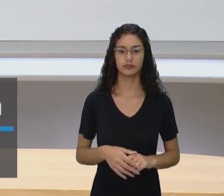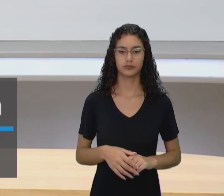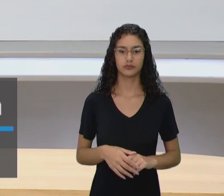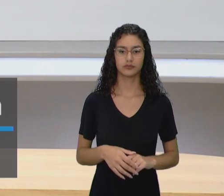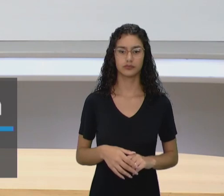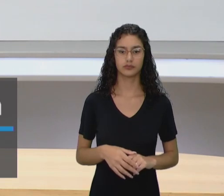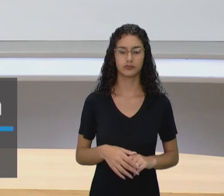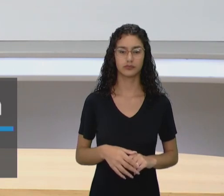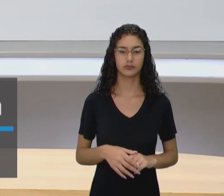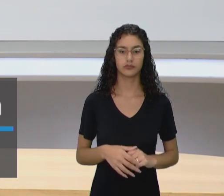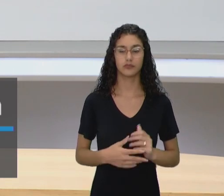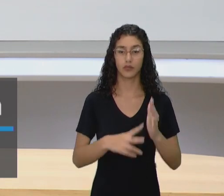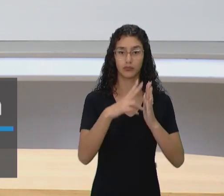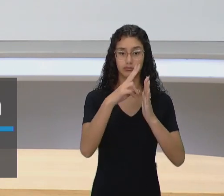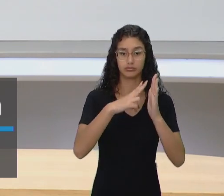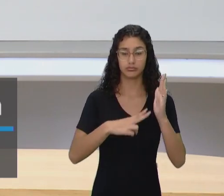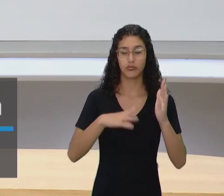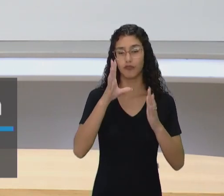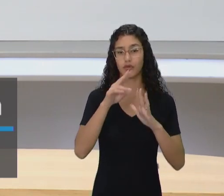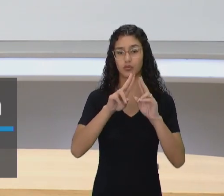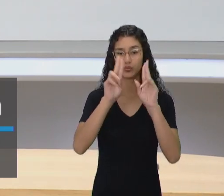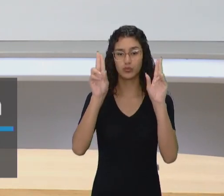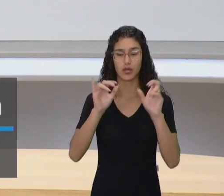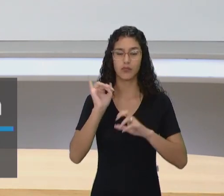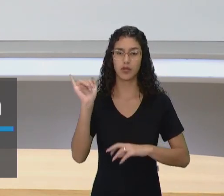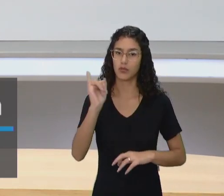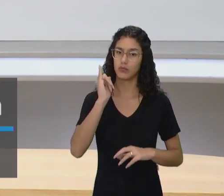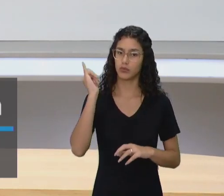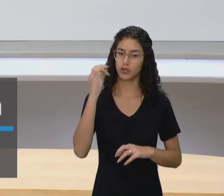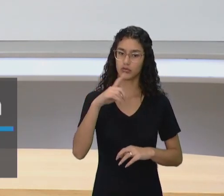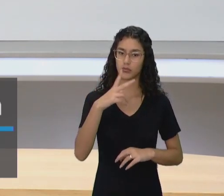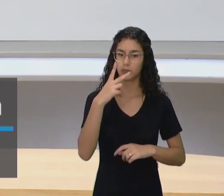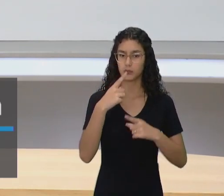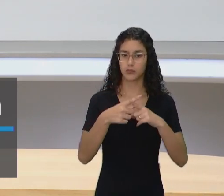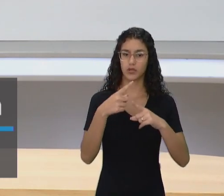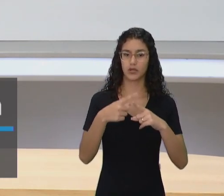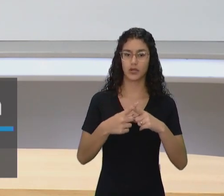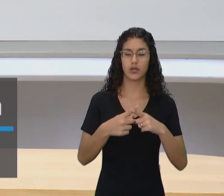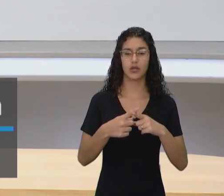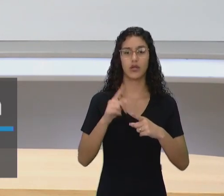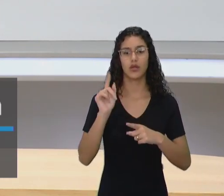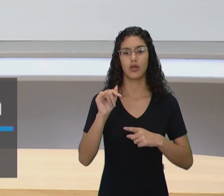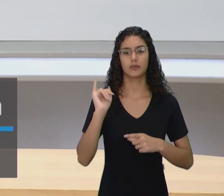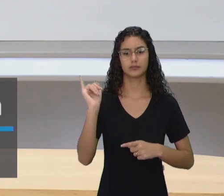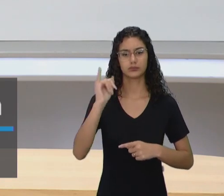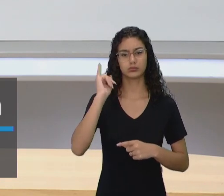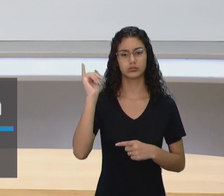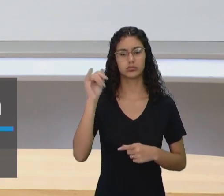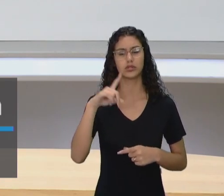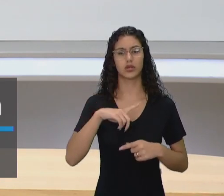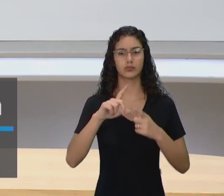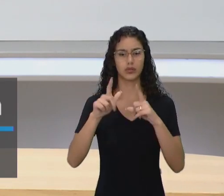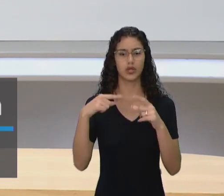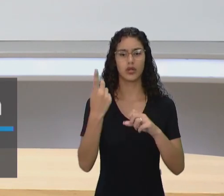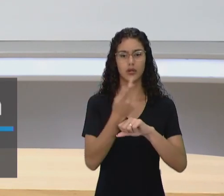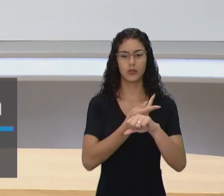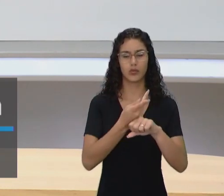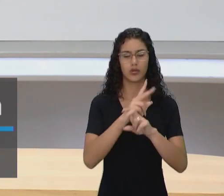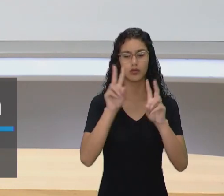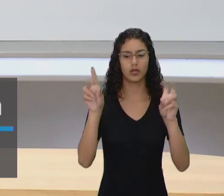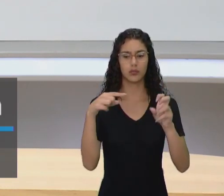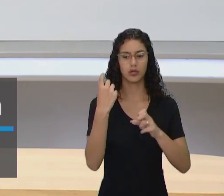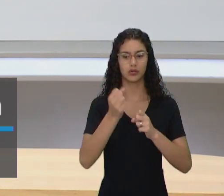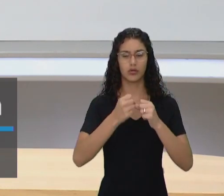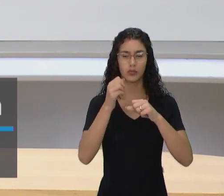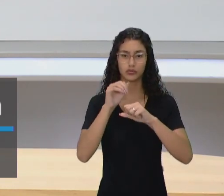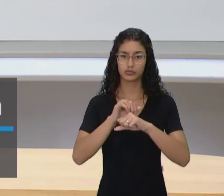nós tivemos essa leitura, né, falando desse assunto super importante, porque eu achei que o assunto é super pertinente, né, a gente está buscando assuntos que a gente